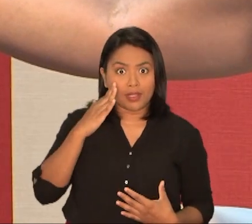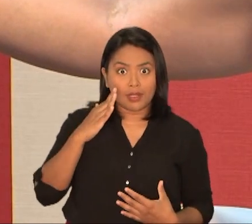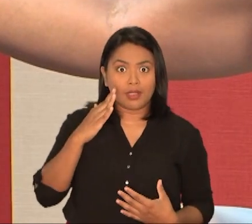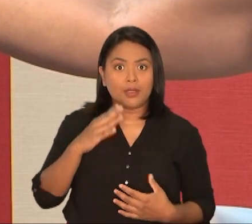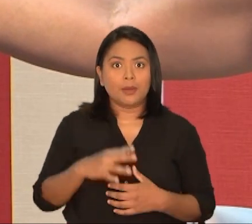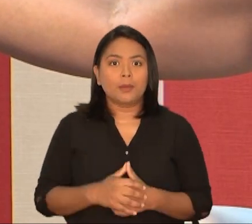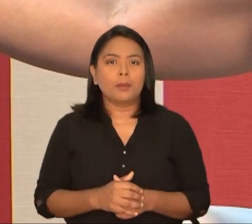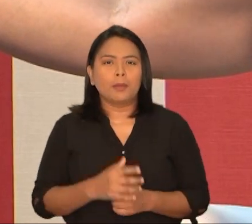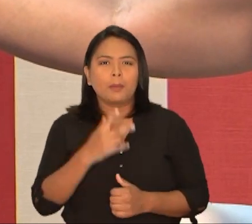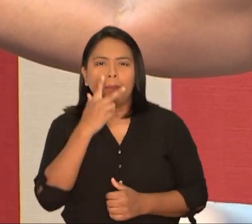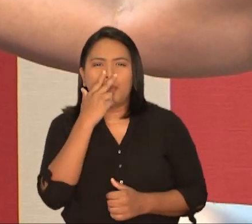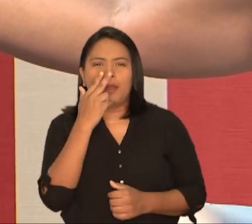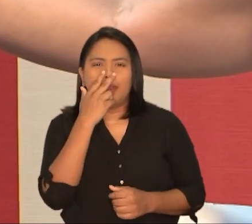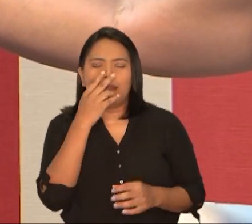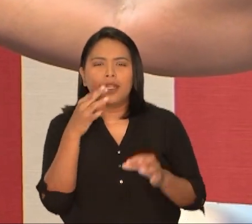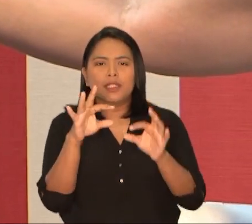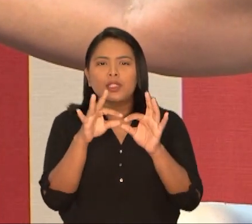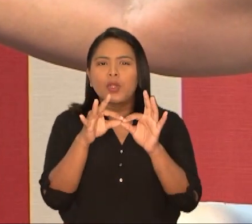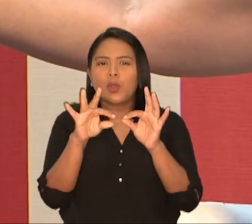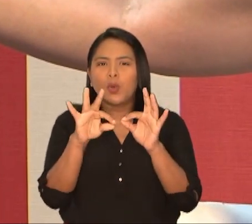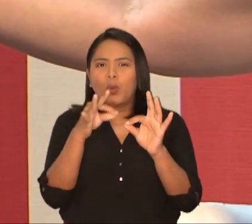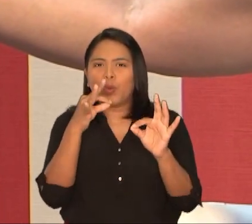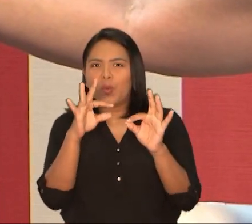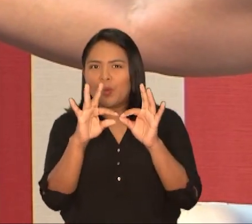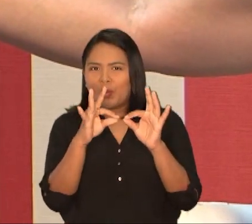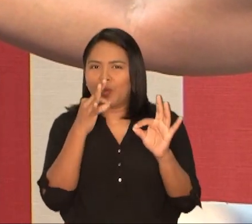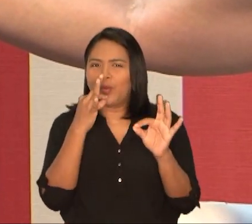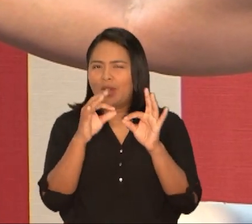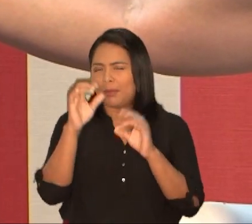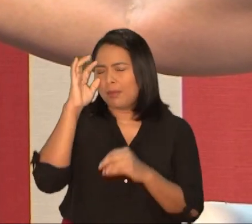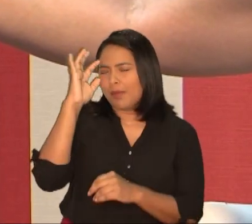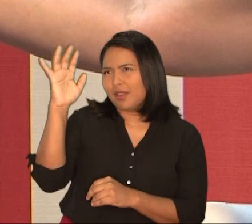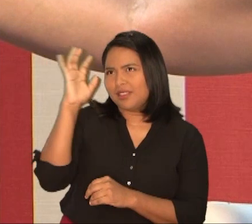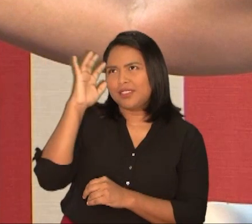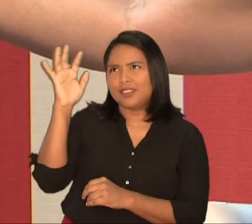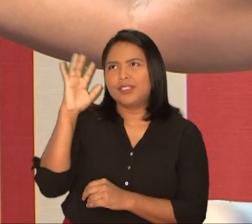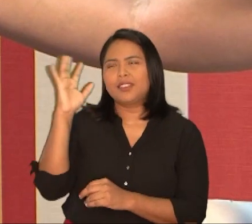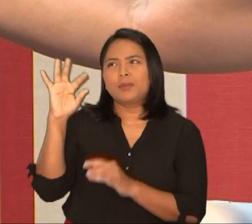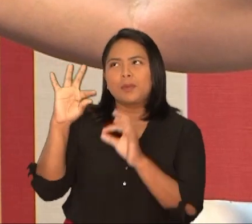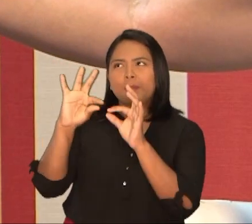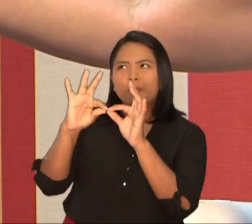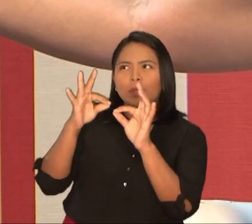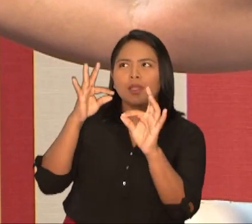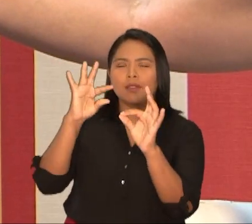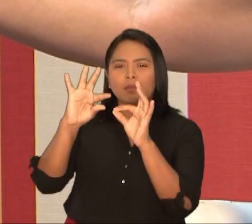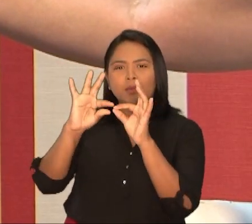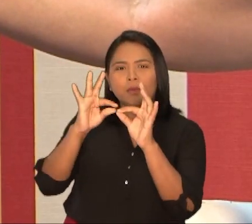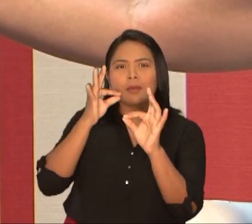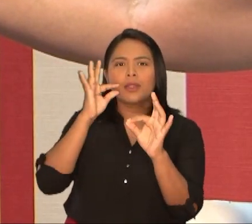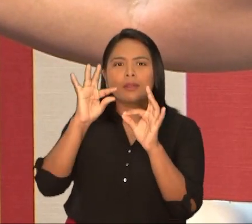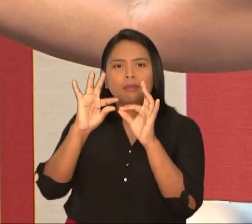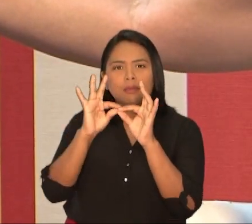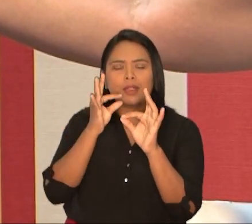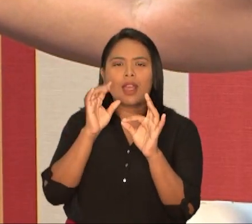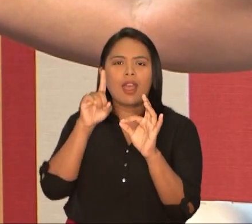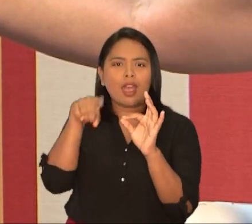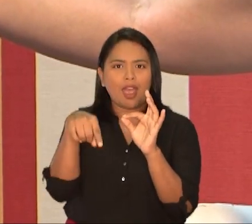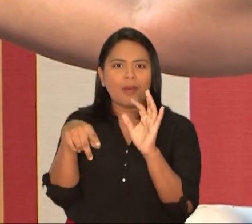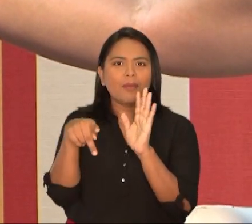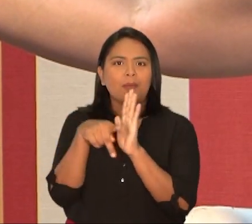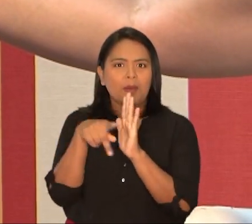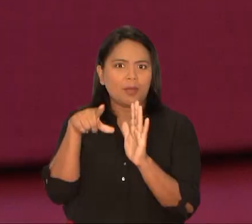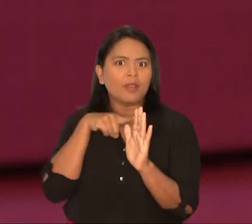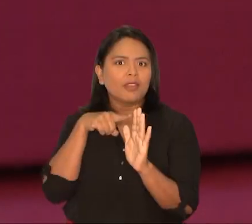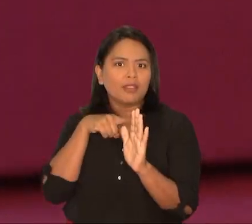fossem um cachinho de uva na parte de dentro. E aí, imagina aí na sua cabeça um cachinho de uva e cada uvinha dessa é uma mini fábrica de leite,